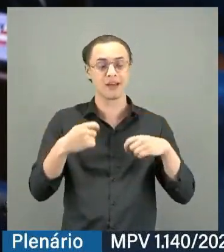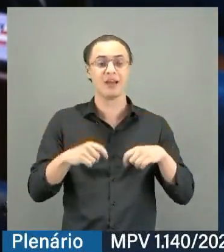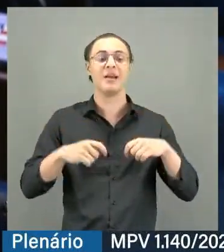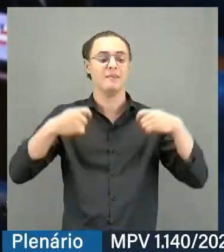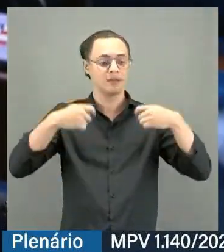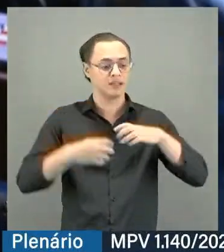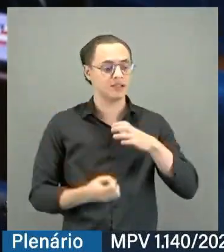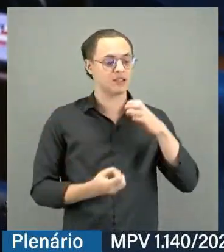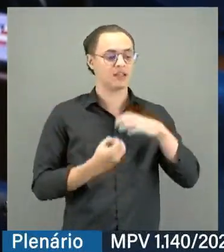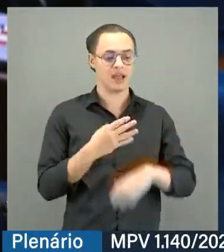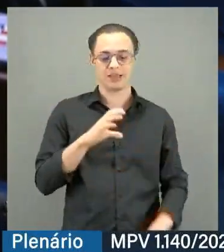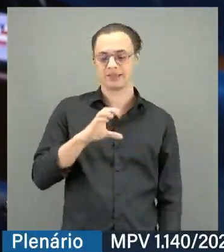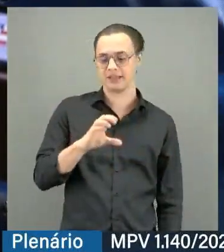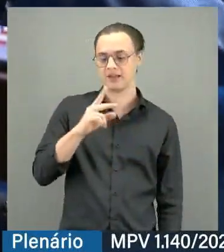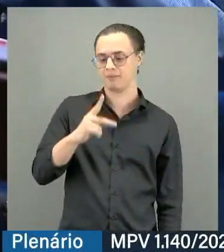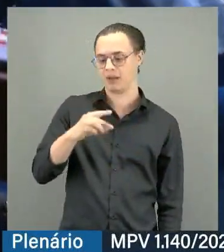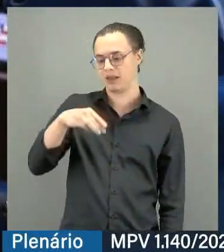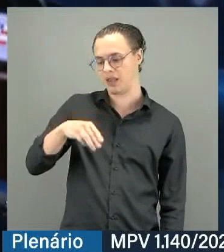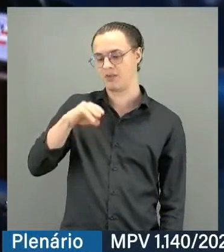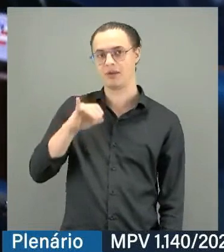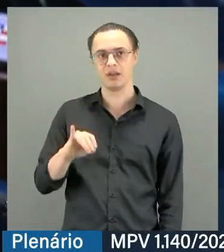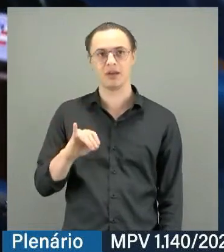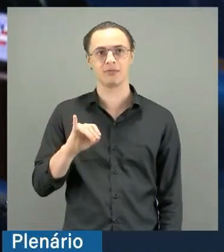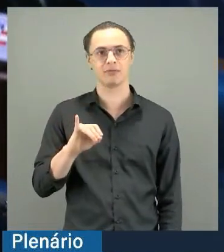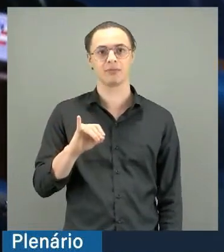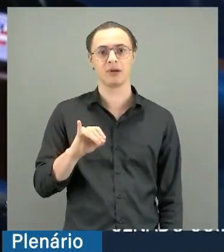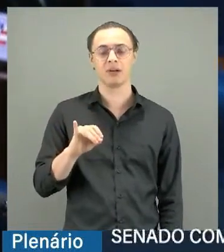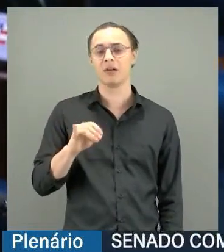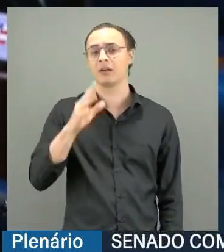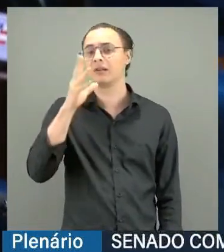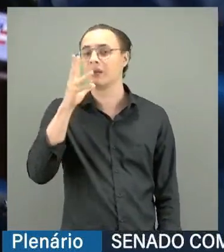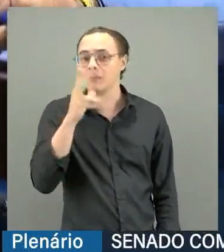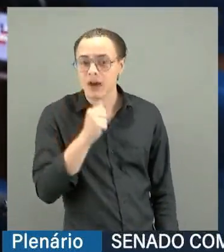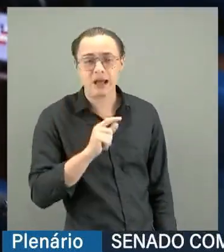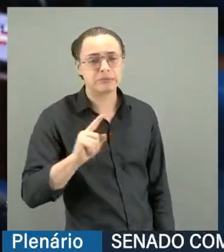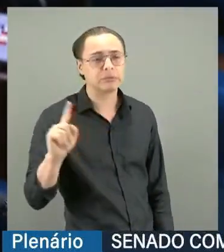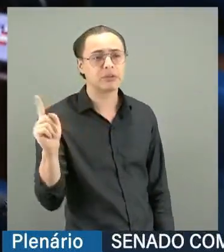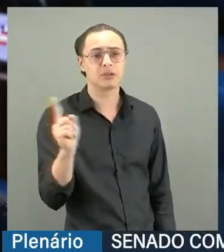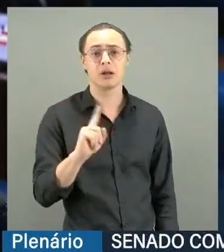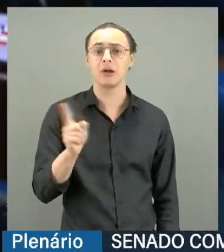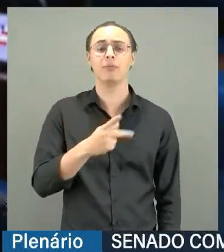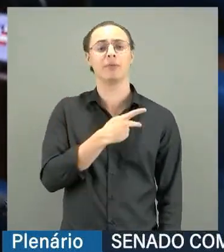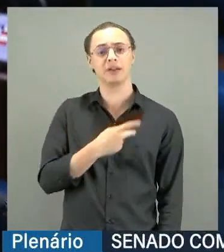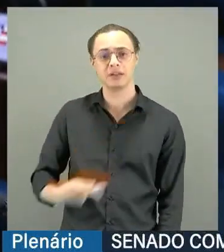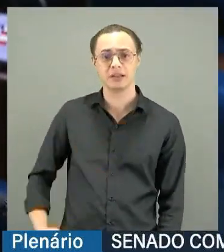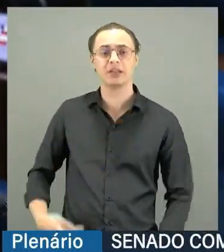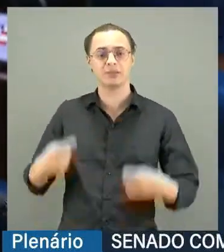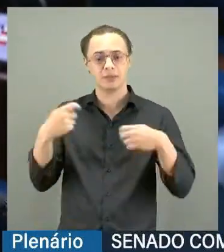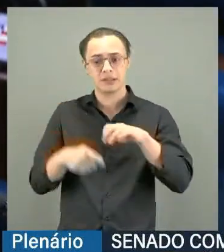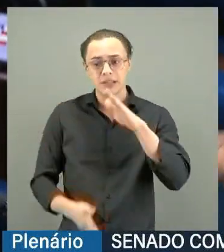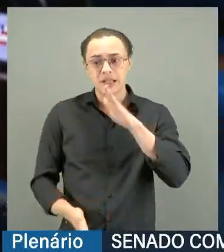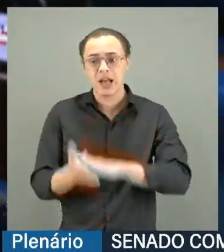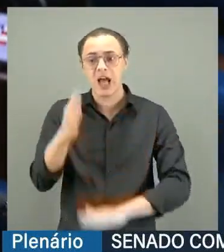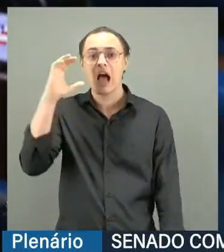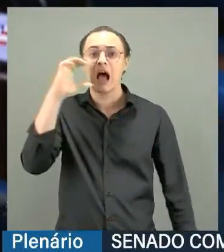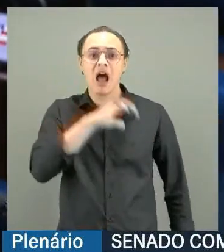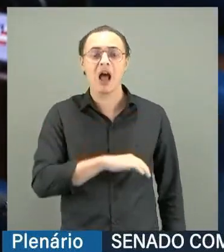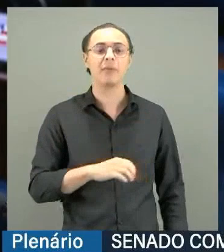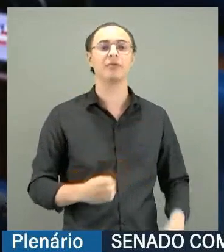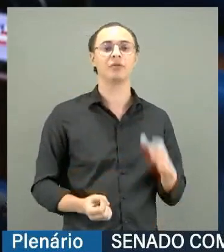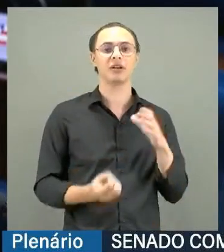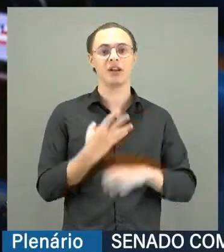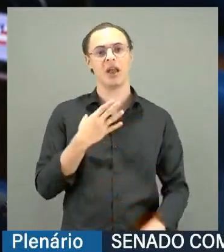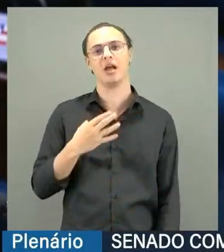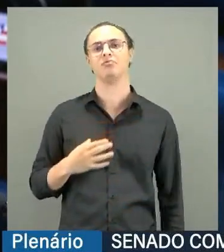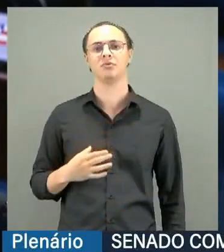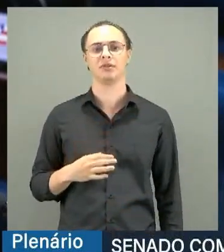eu quero dizer que nós não podemos demorar aqui não hein Presidente dessa casa tem que ir urgente porque a sociedade